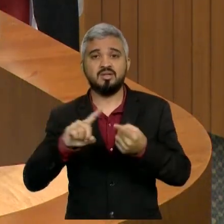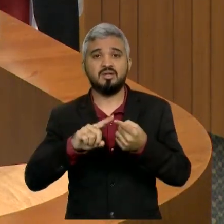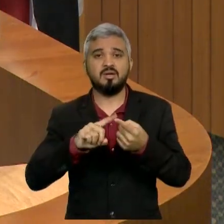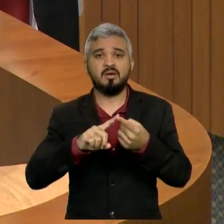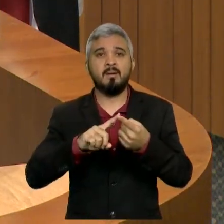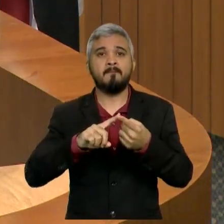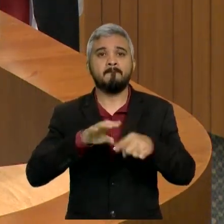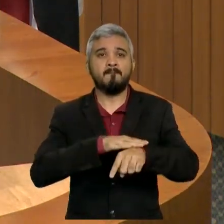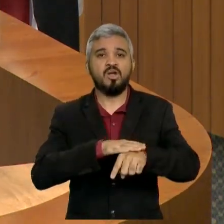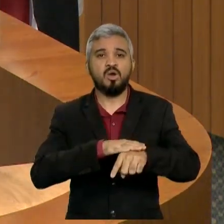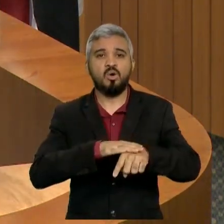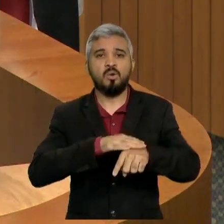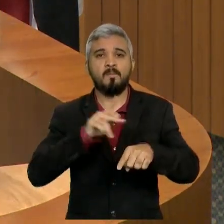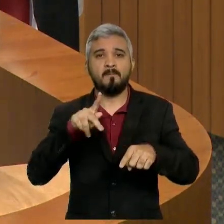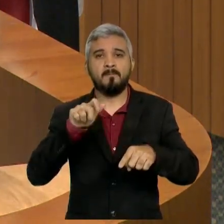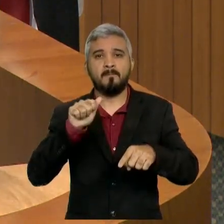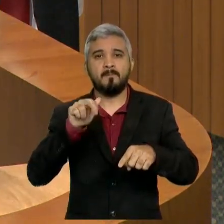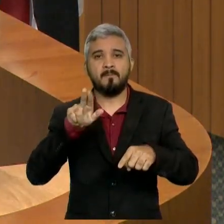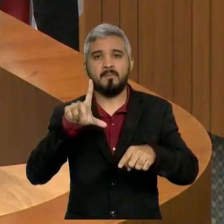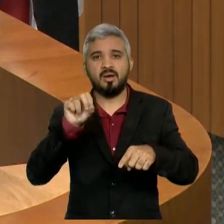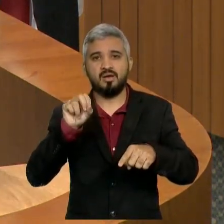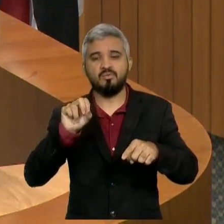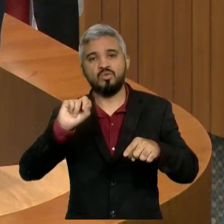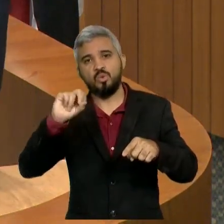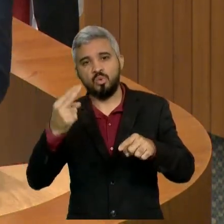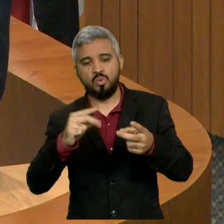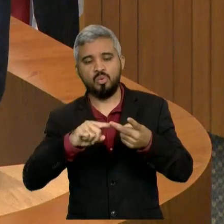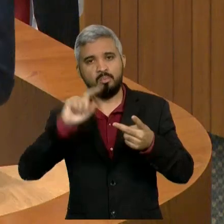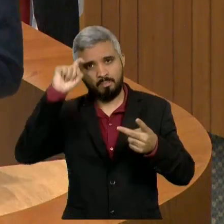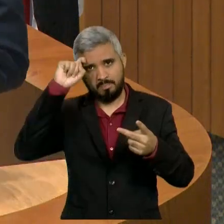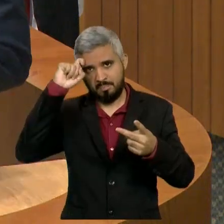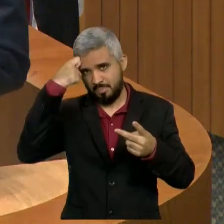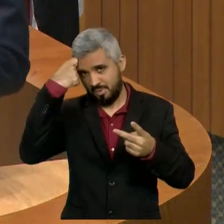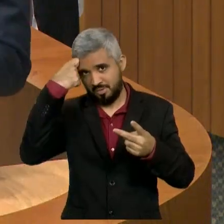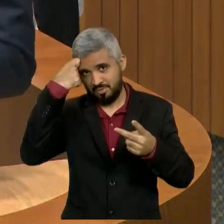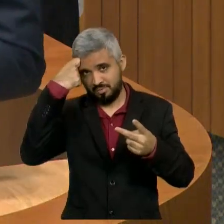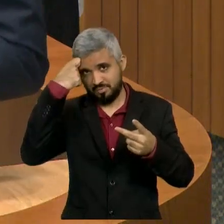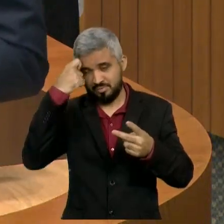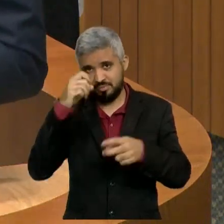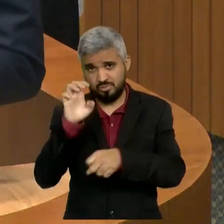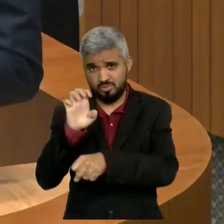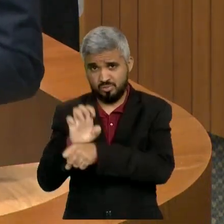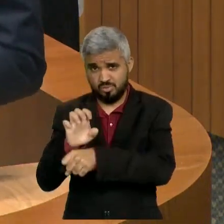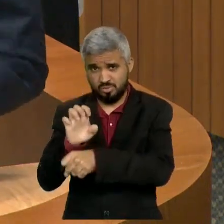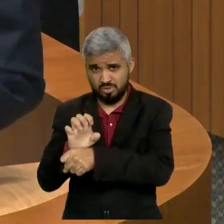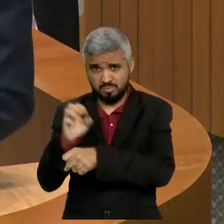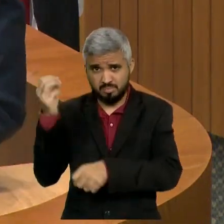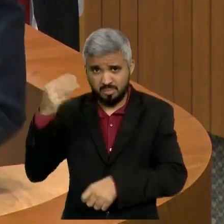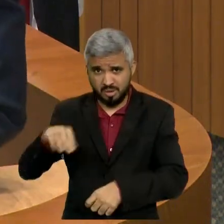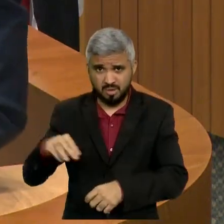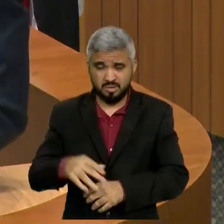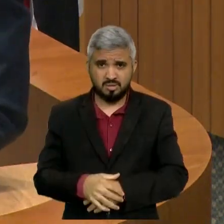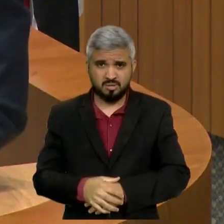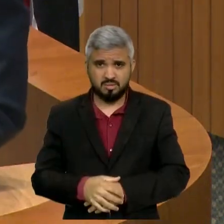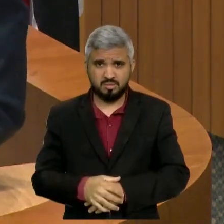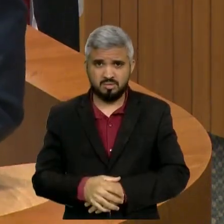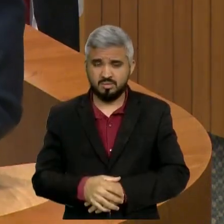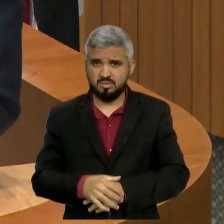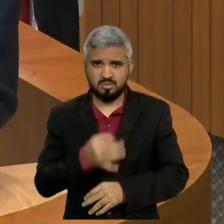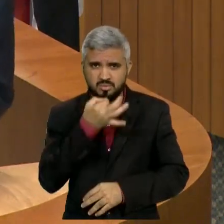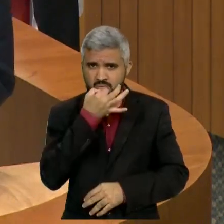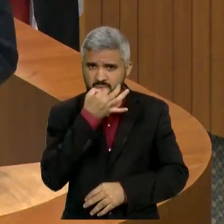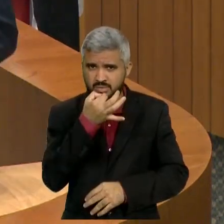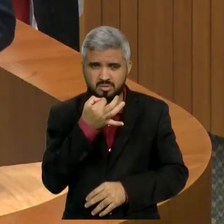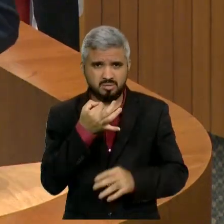preto, no Estado. Ao meu ver, uma deficiência, aqui, deputado Neto, Vossa Excelência,